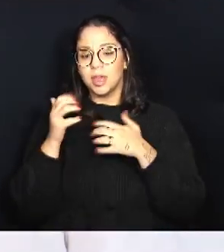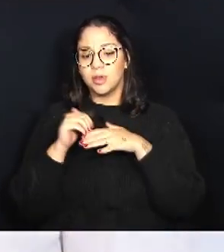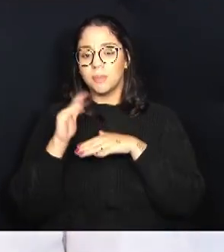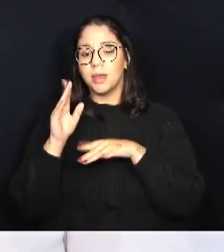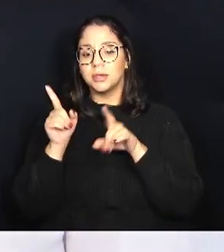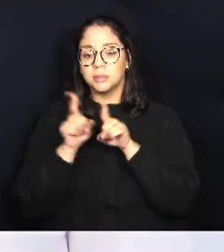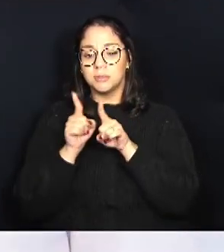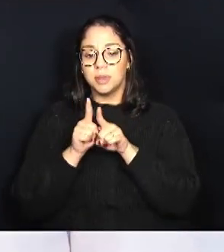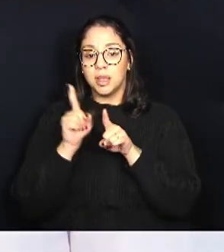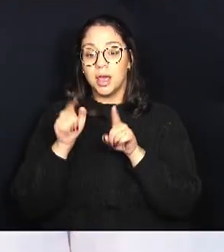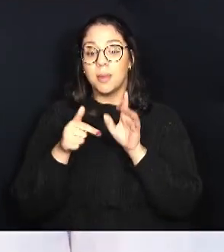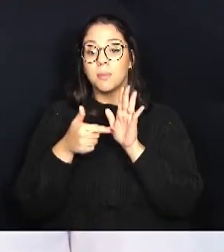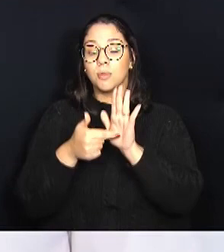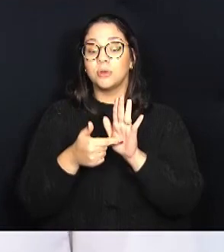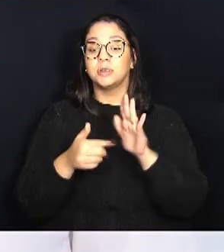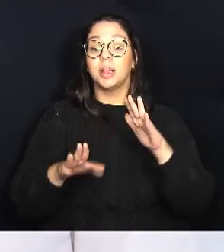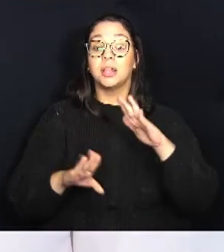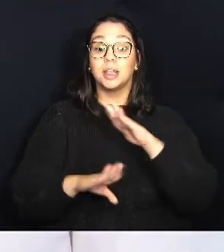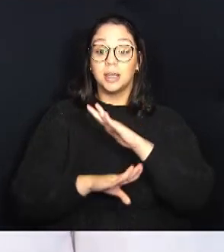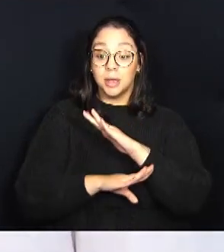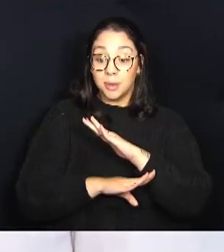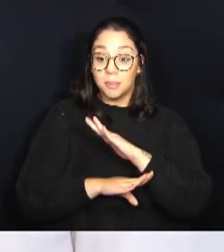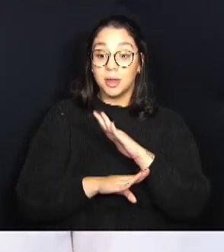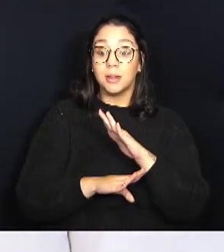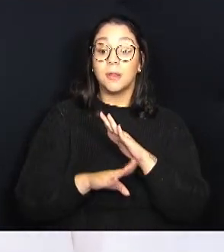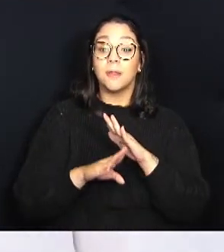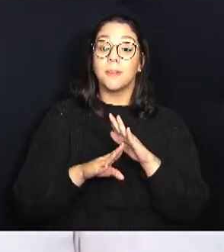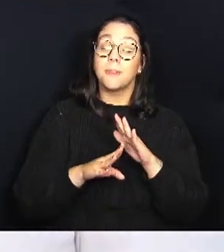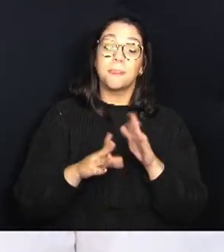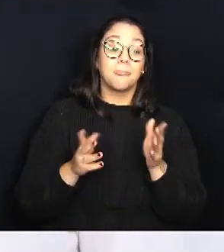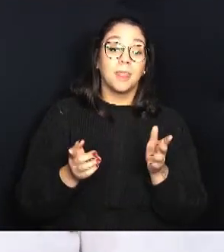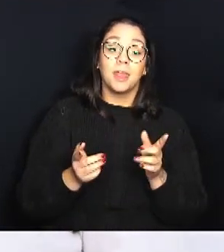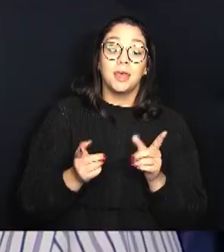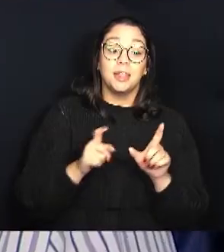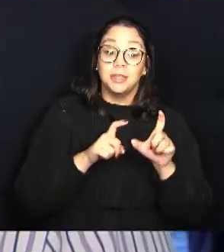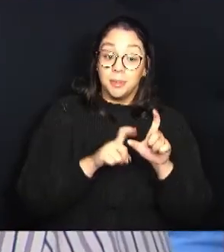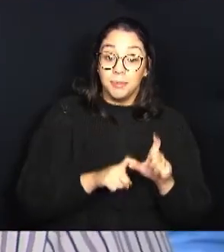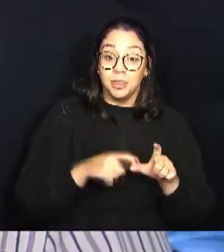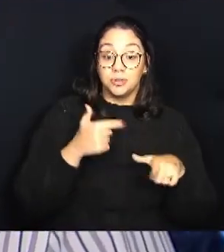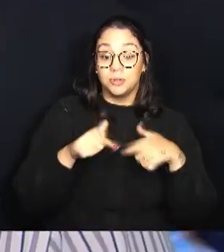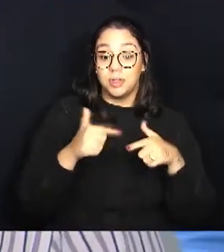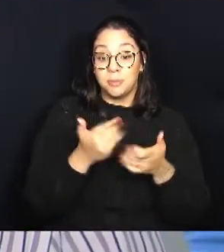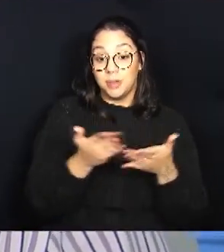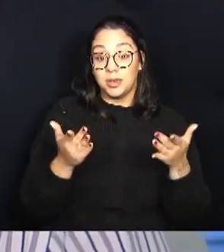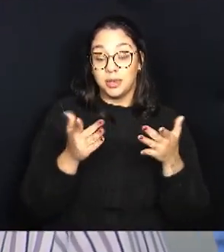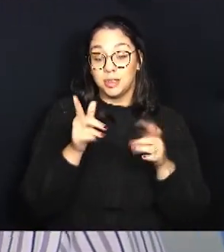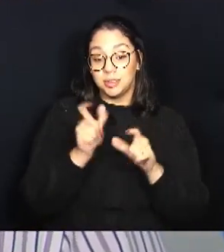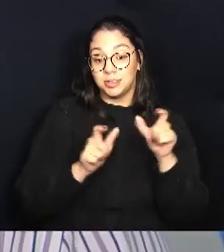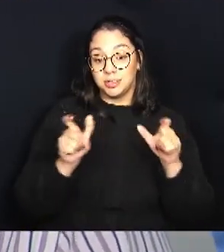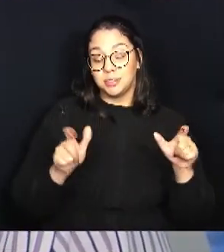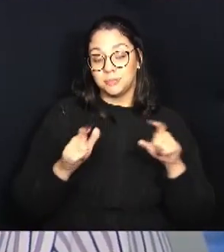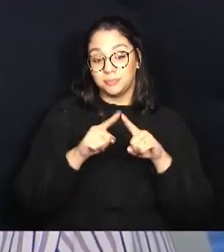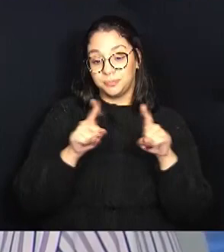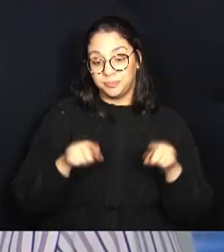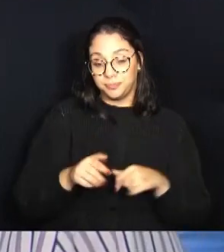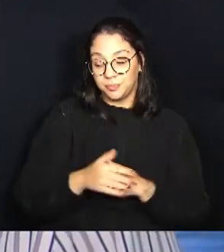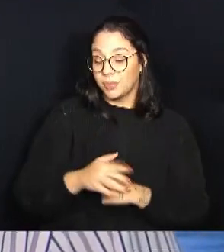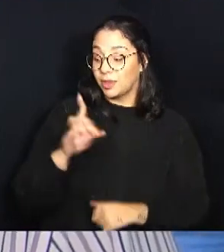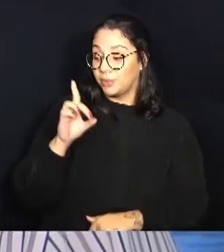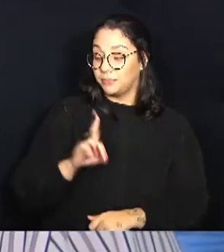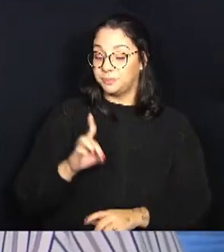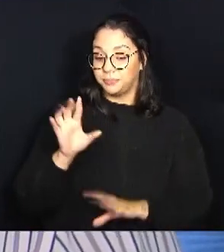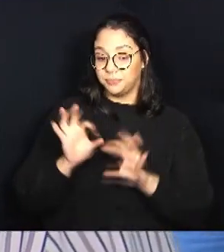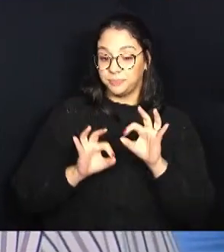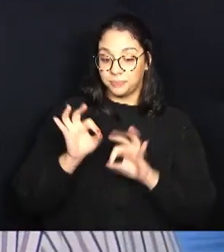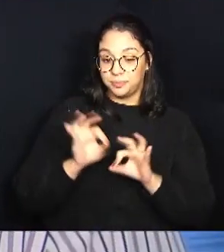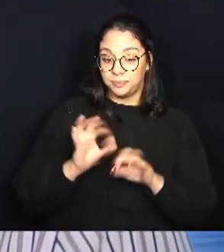mostrar que a Câmara depende do trabalho desses profissionais. O diretor da Coordenadoria de Saúde e